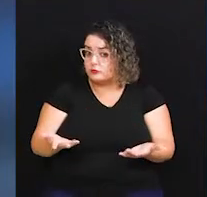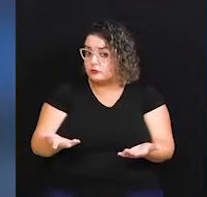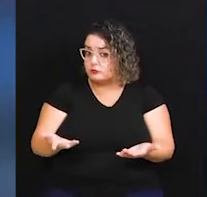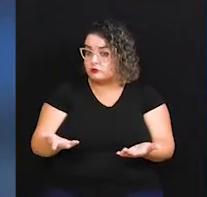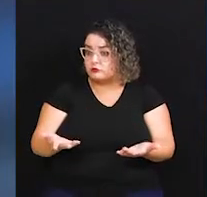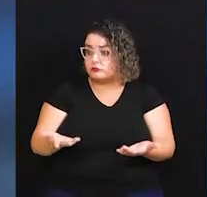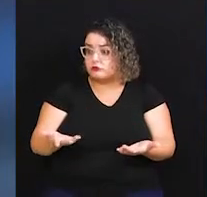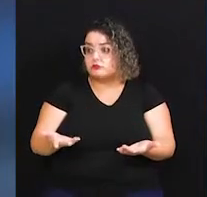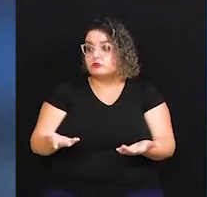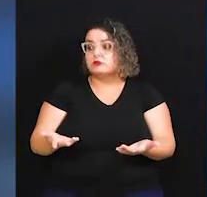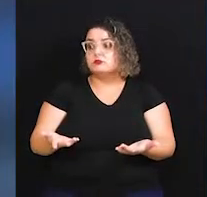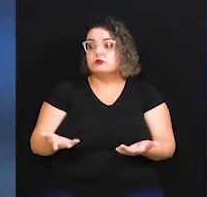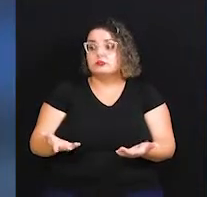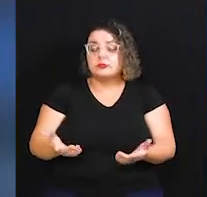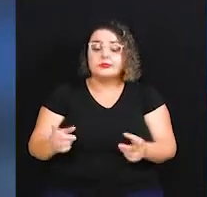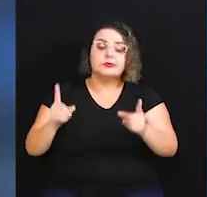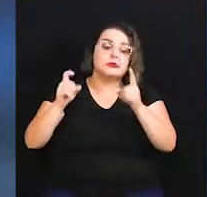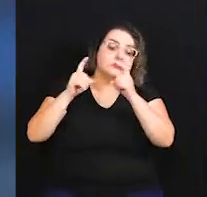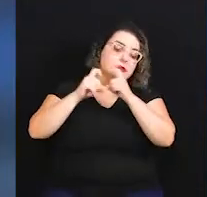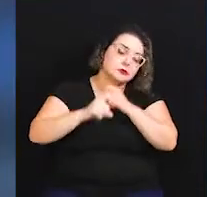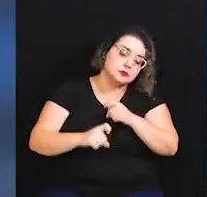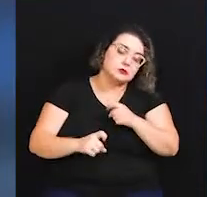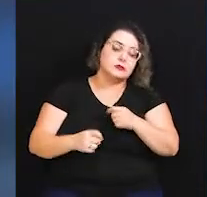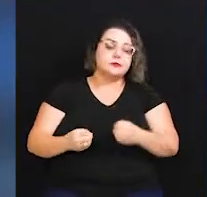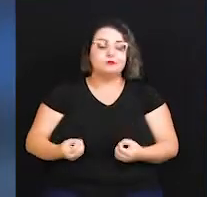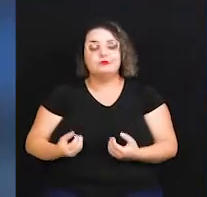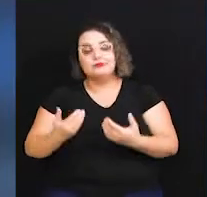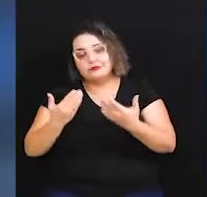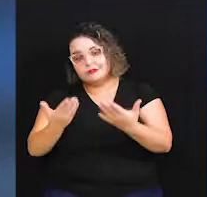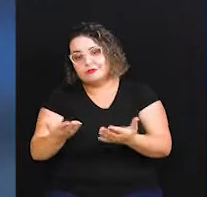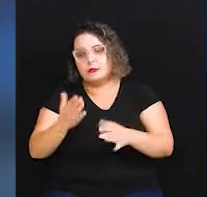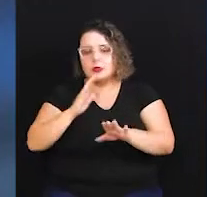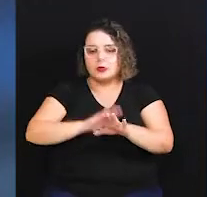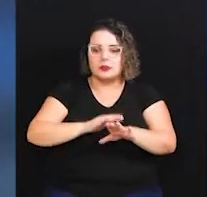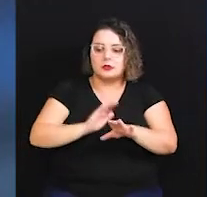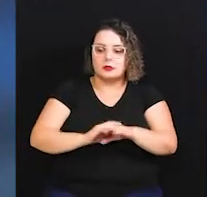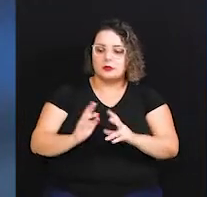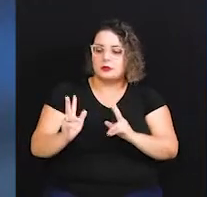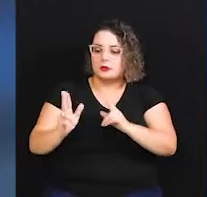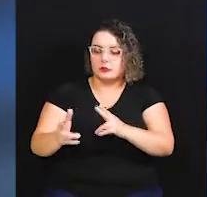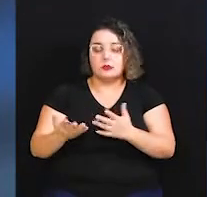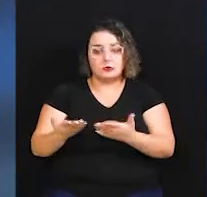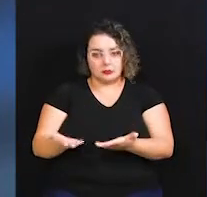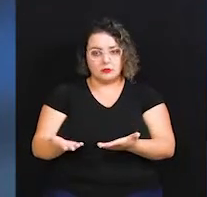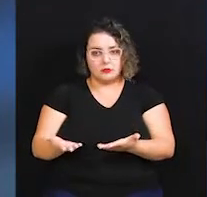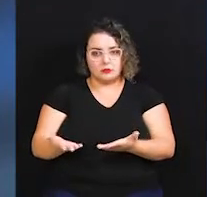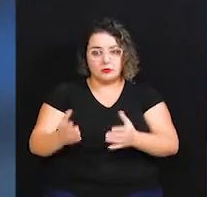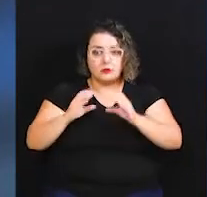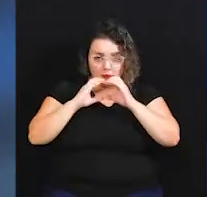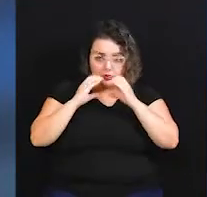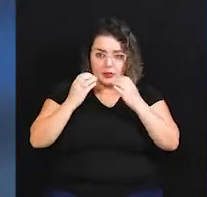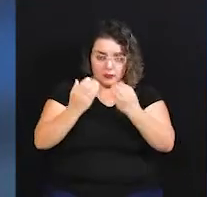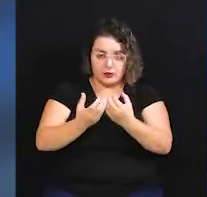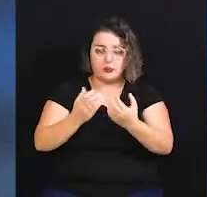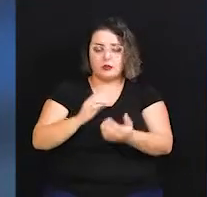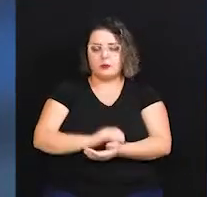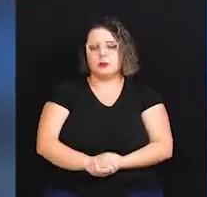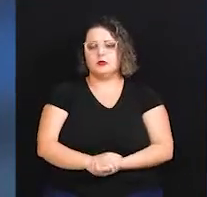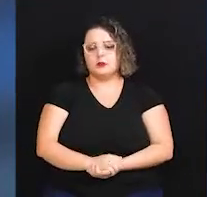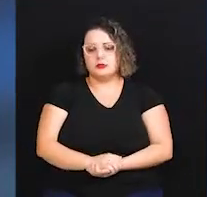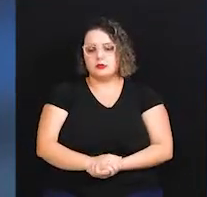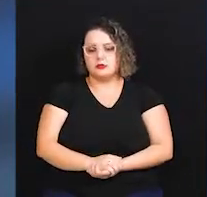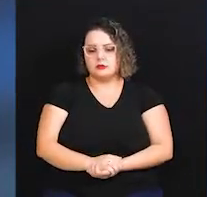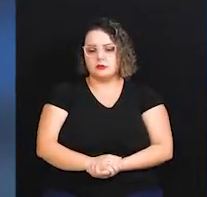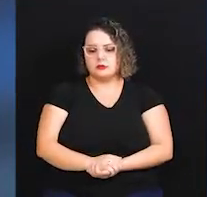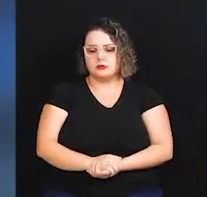mas fica nesses trancos e barrancos, às vezes, para poder oferecer uma atividade como essa para a comunidade.